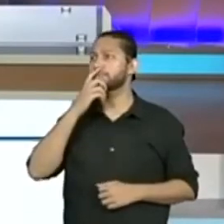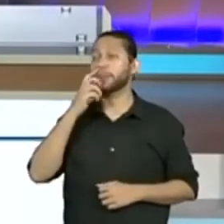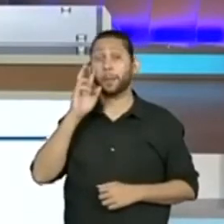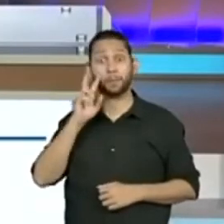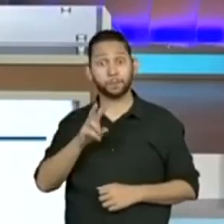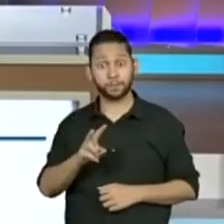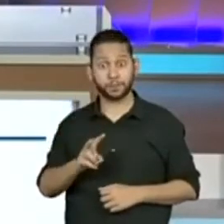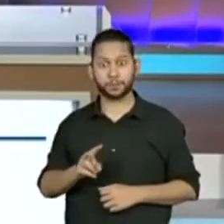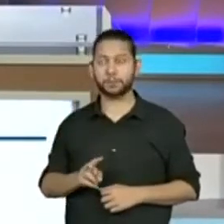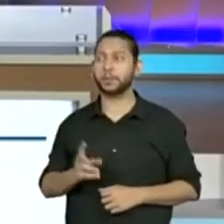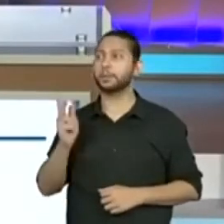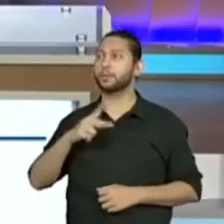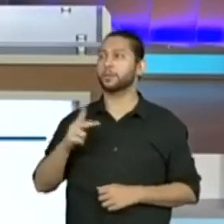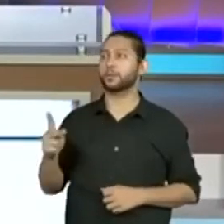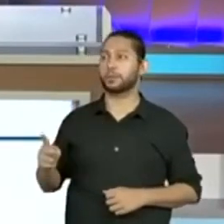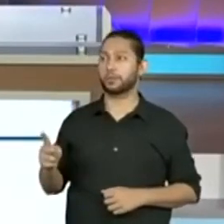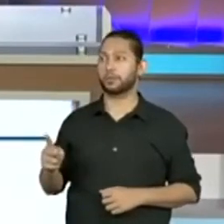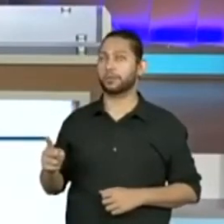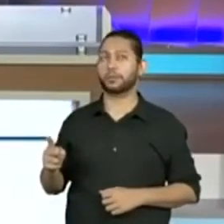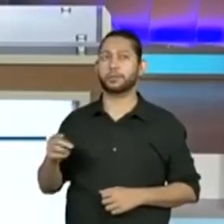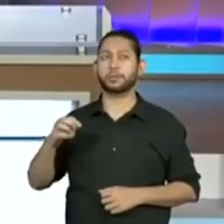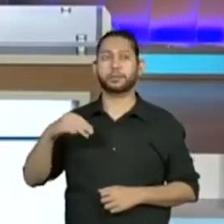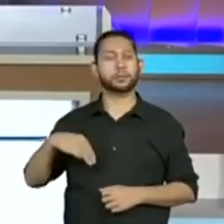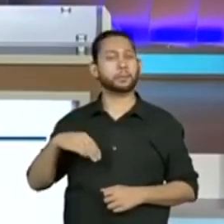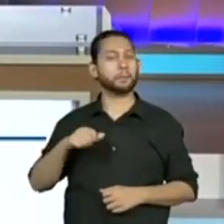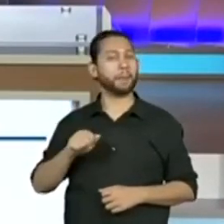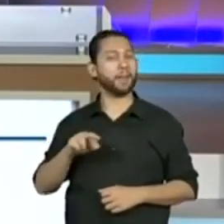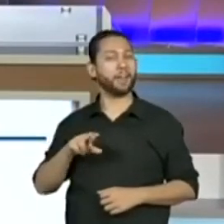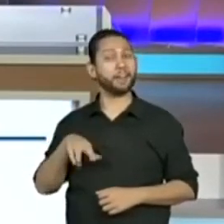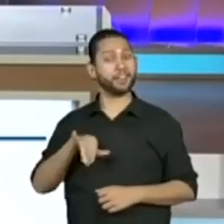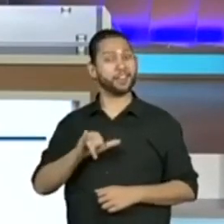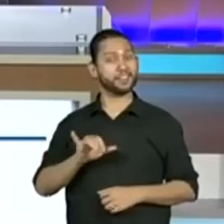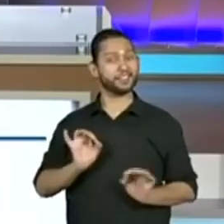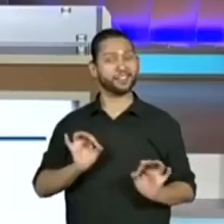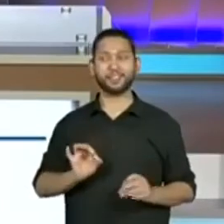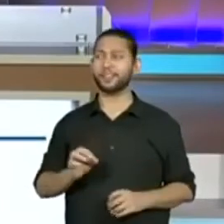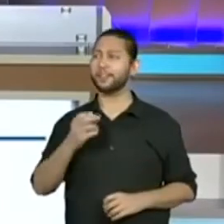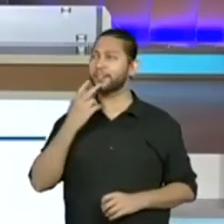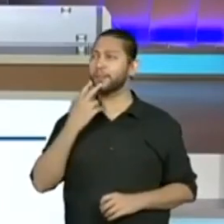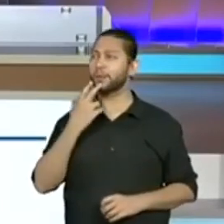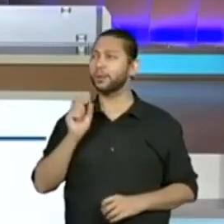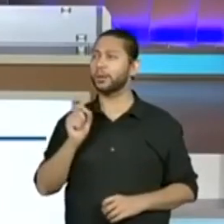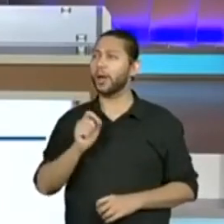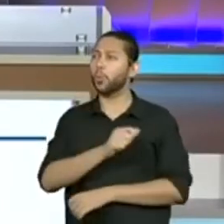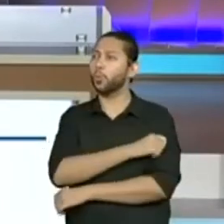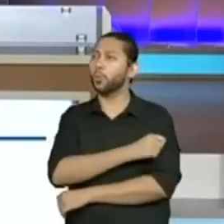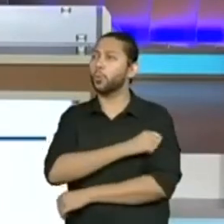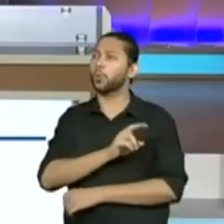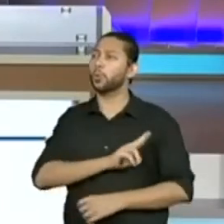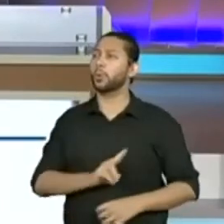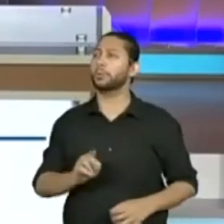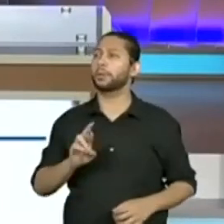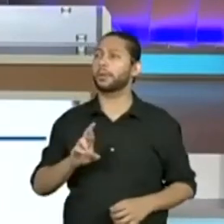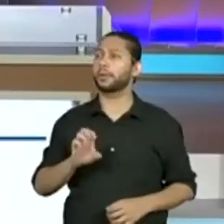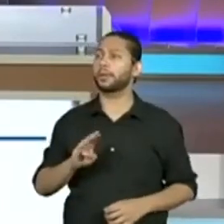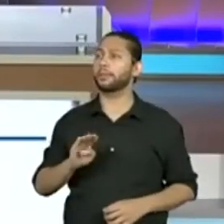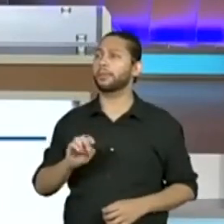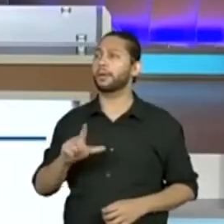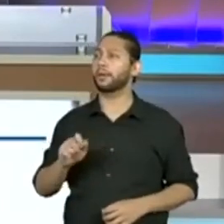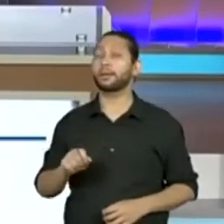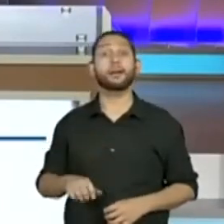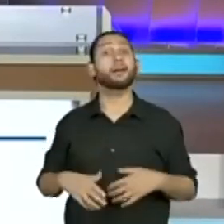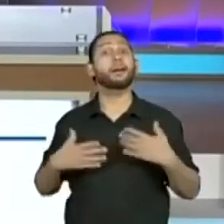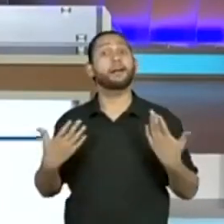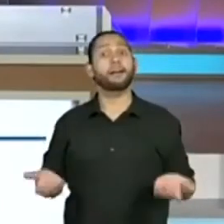aqui, que a professora Mary, acho que é isso, trouxe que a Rebeca falou 200 mais 200